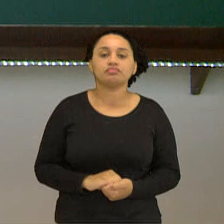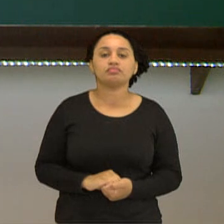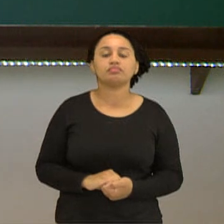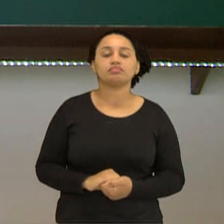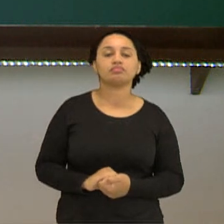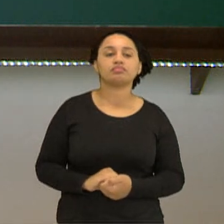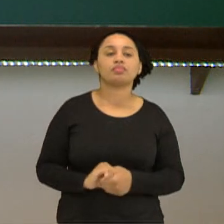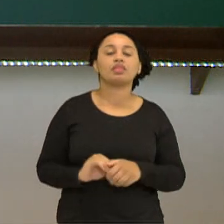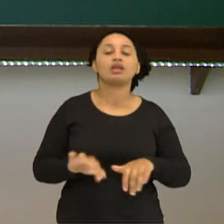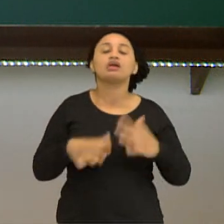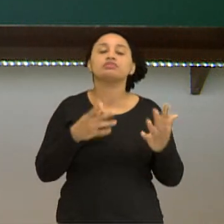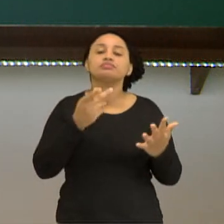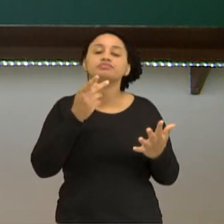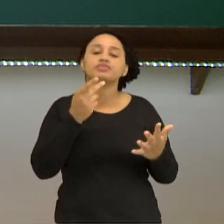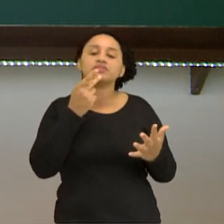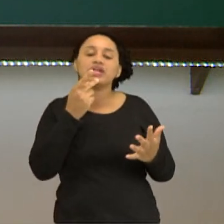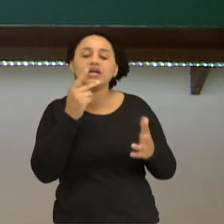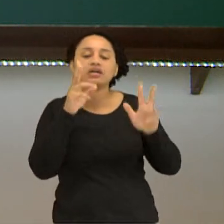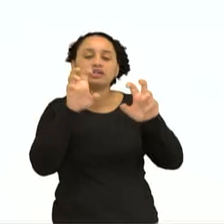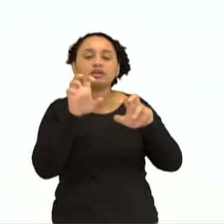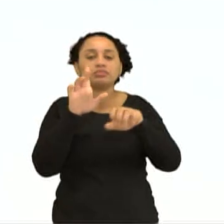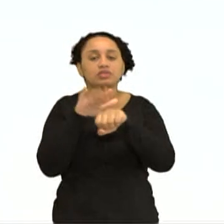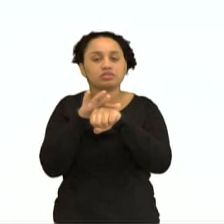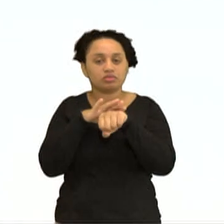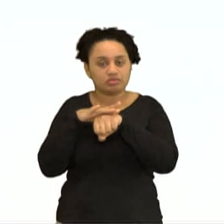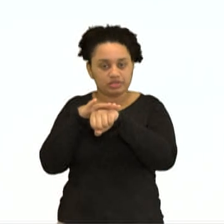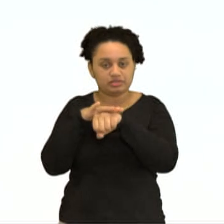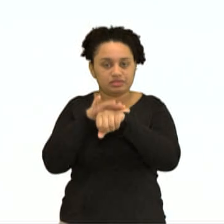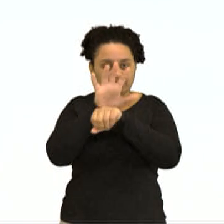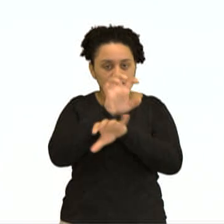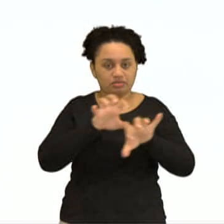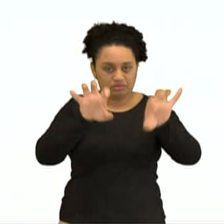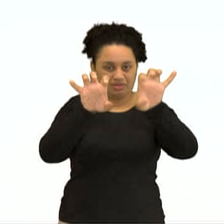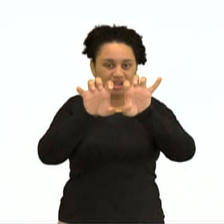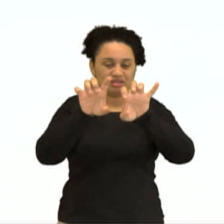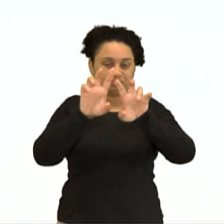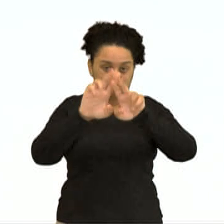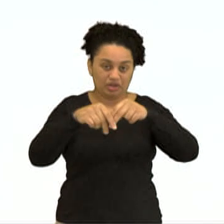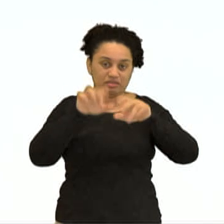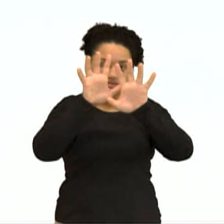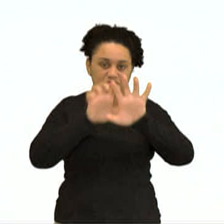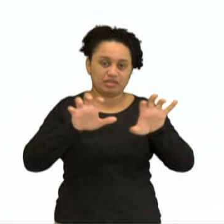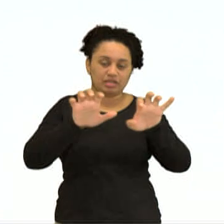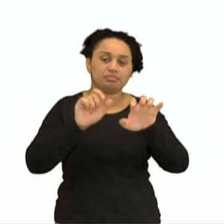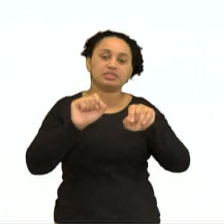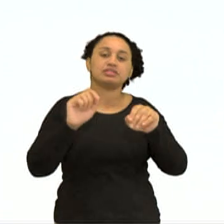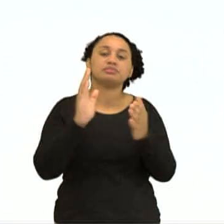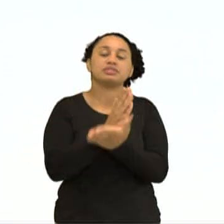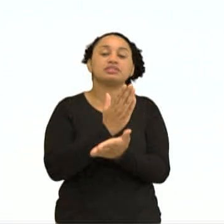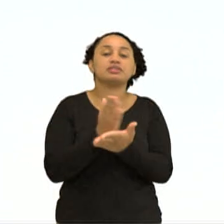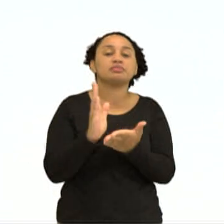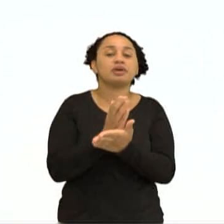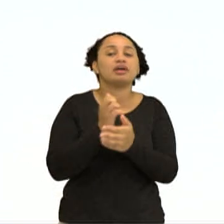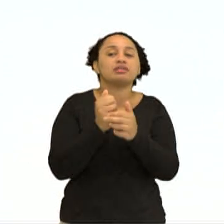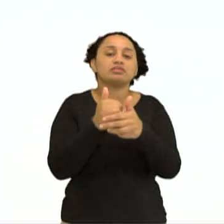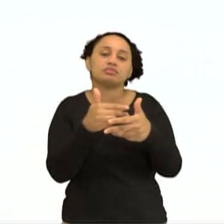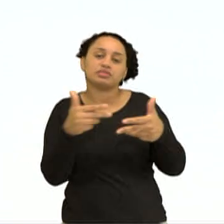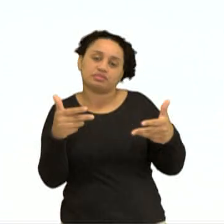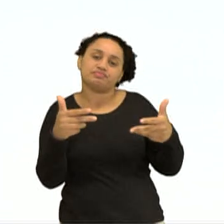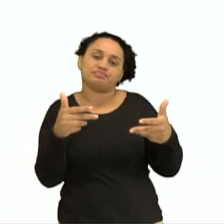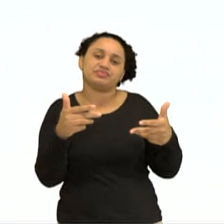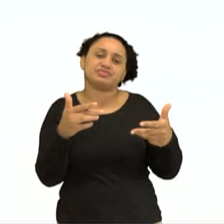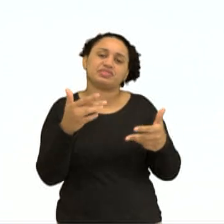nós falamos sobre doenças causadas pelo ar, nós temos que separar um pouquinho algumas coisas. É